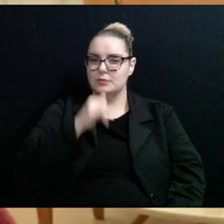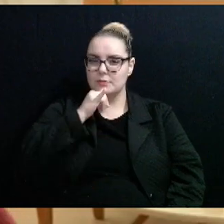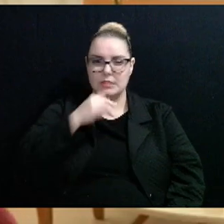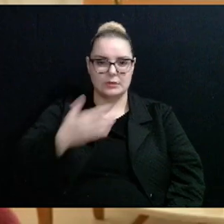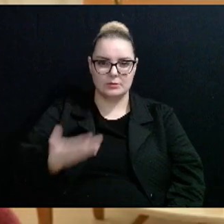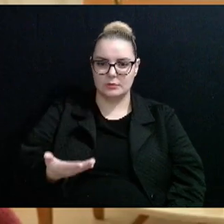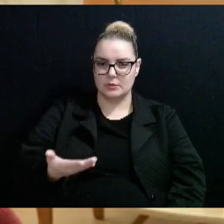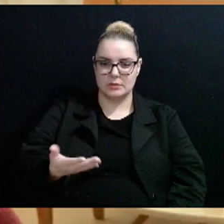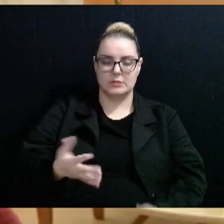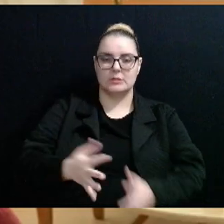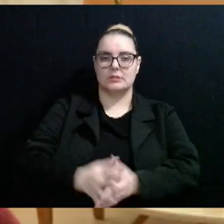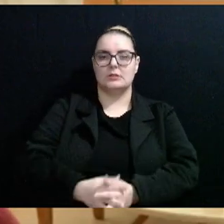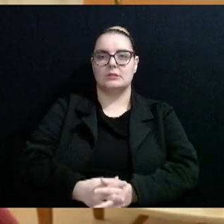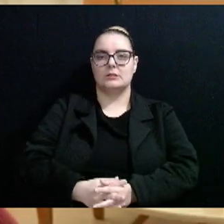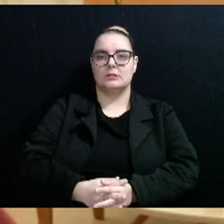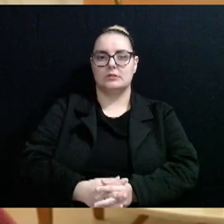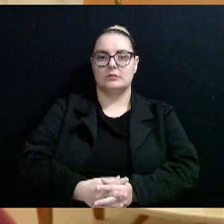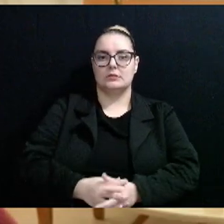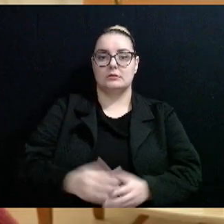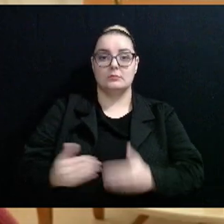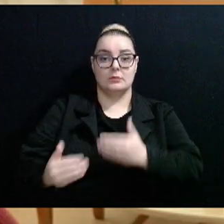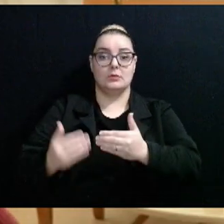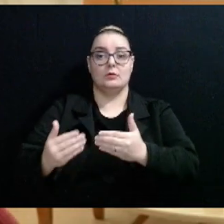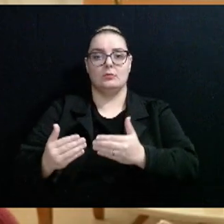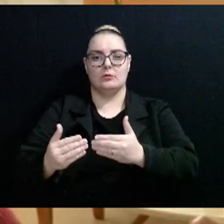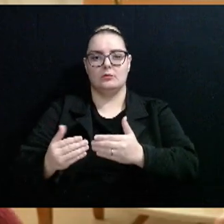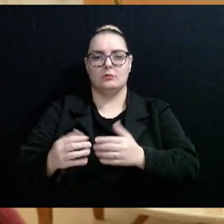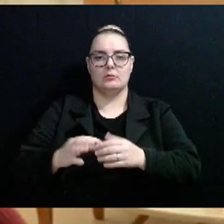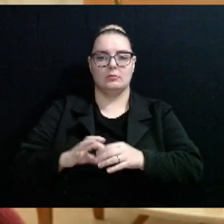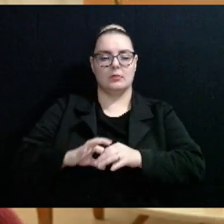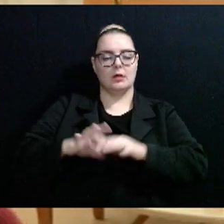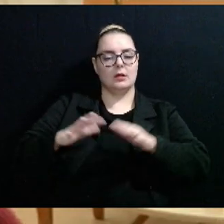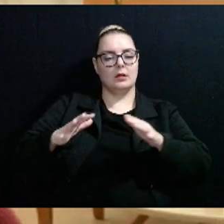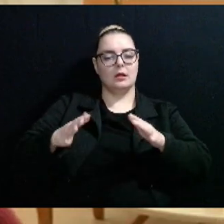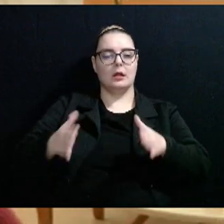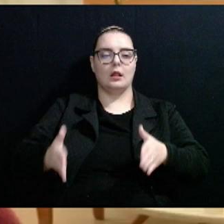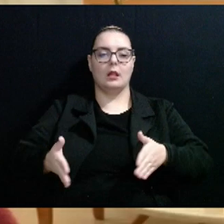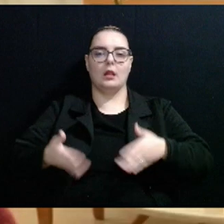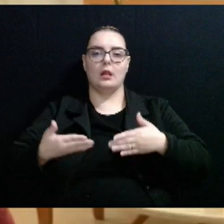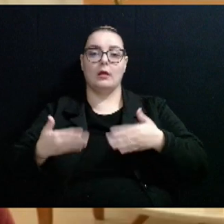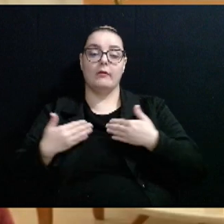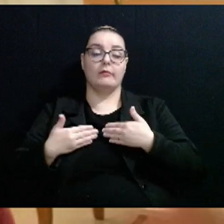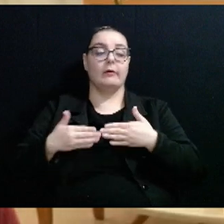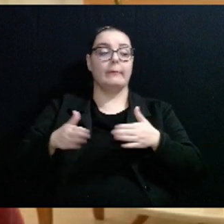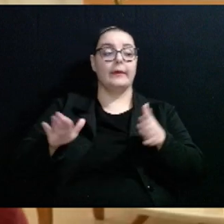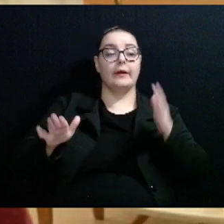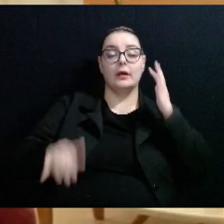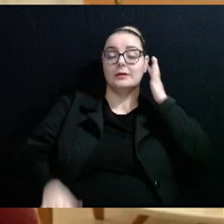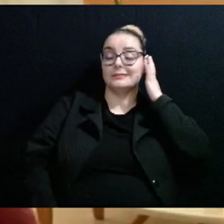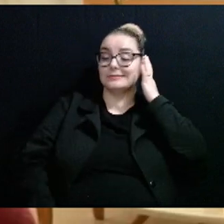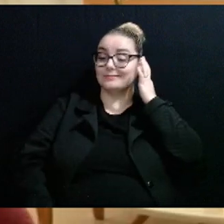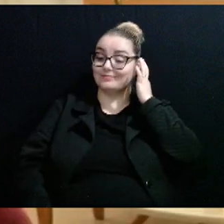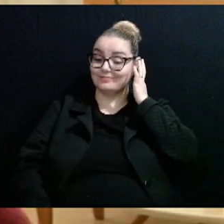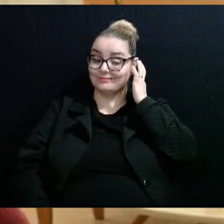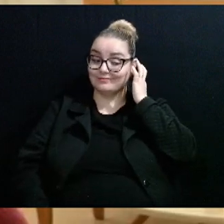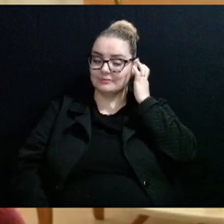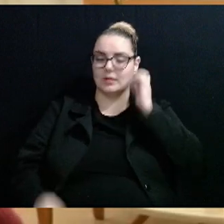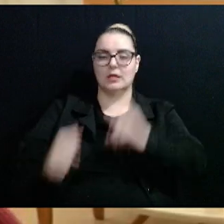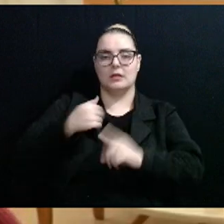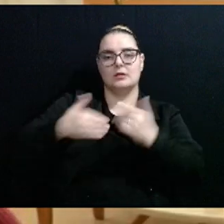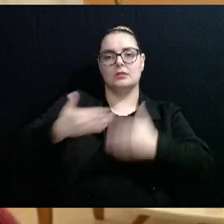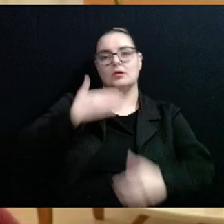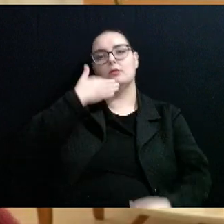te levando a ficar mais solto, e aí você se socializar melhor em relação